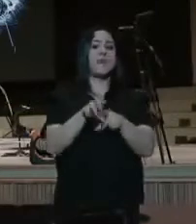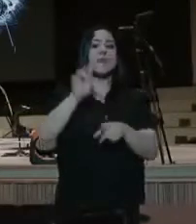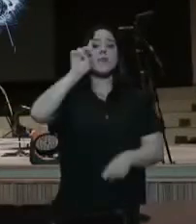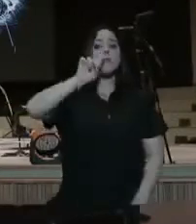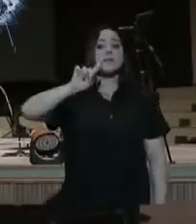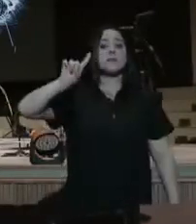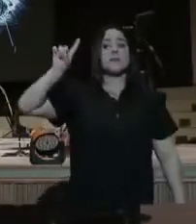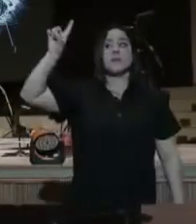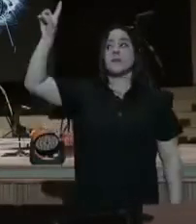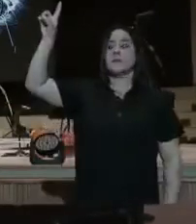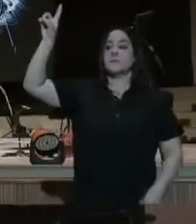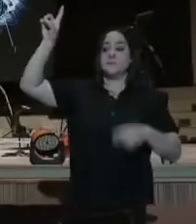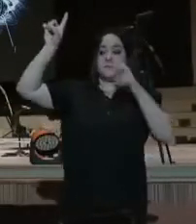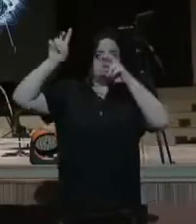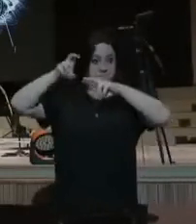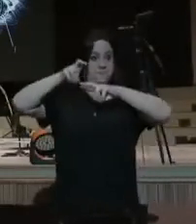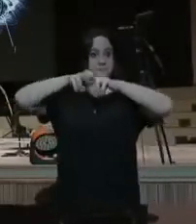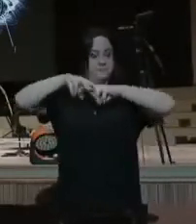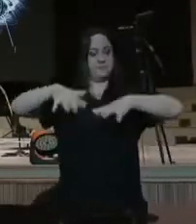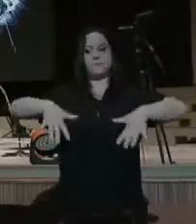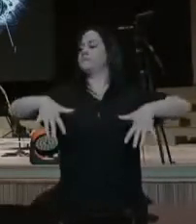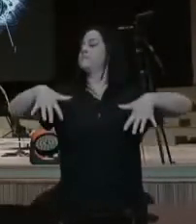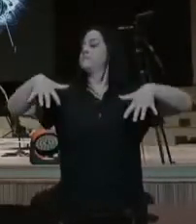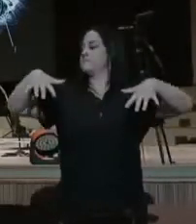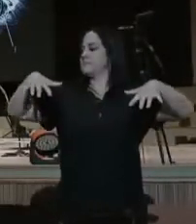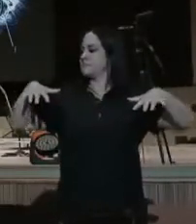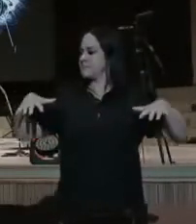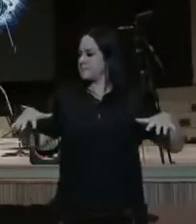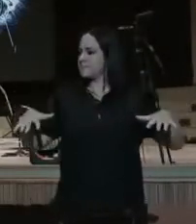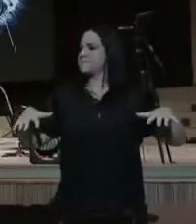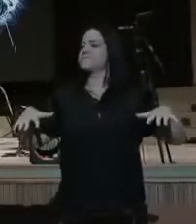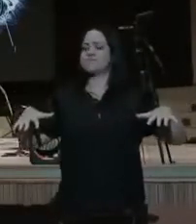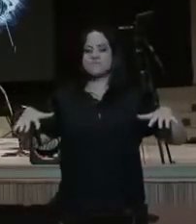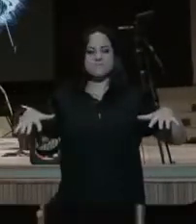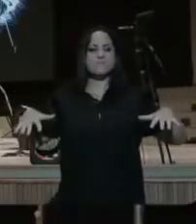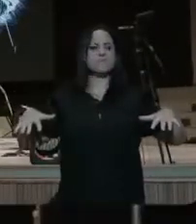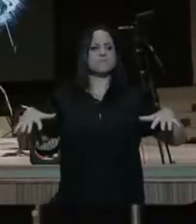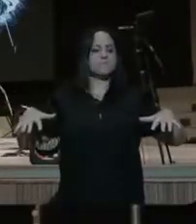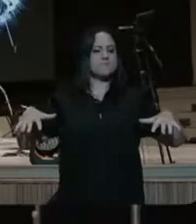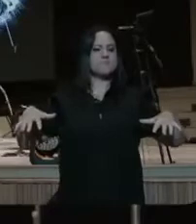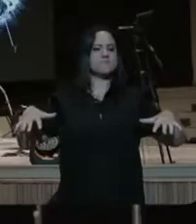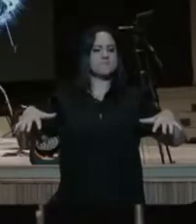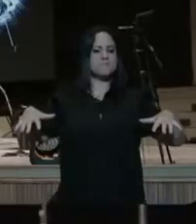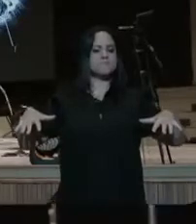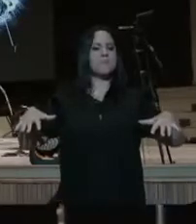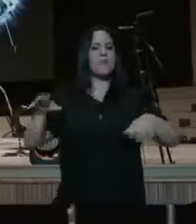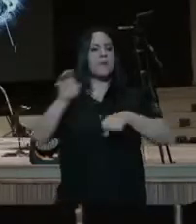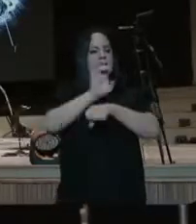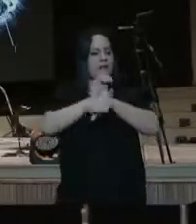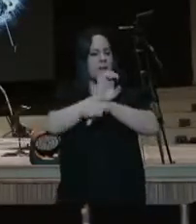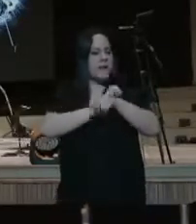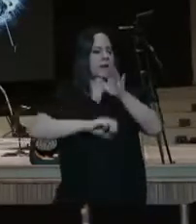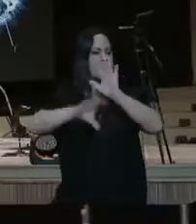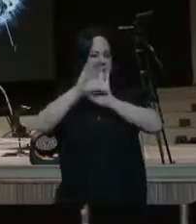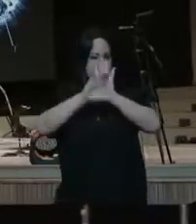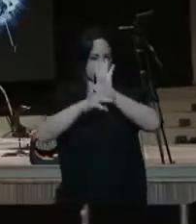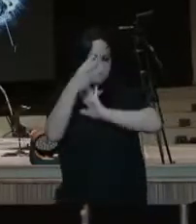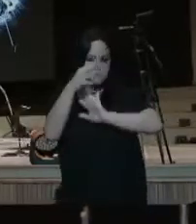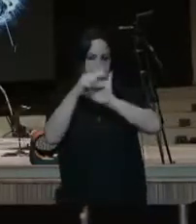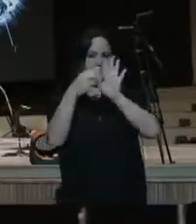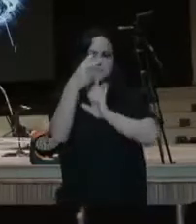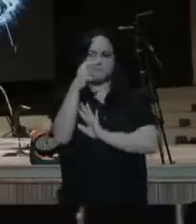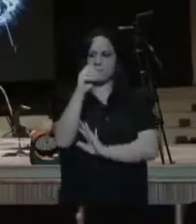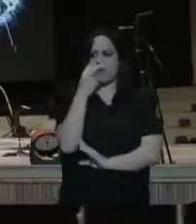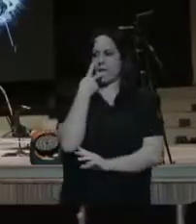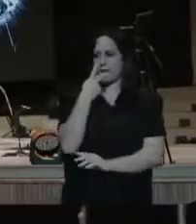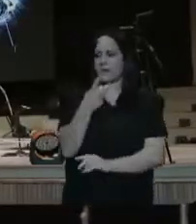sentado num alto isso blini trono efésios capítulo 3 versículo 20 nos